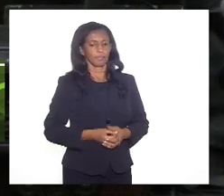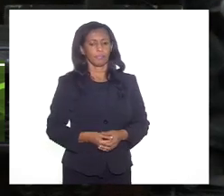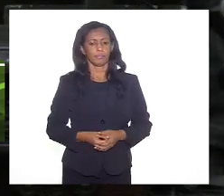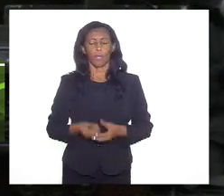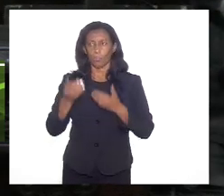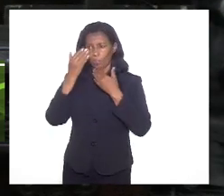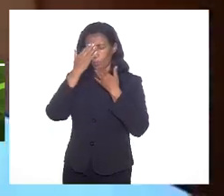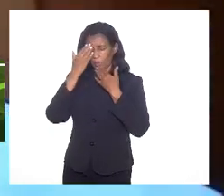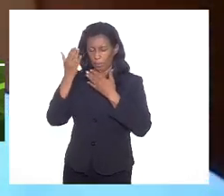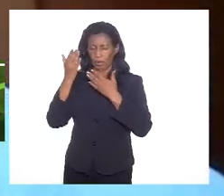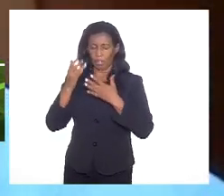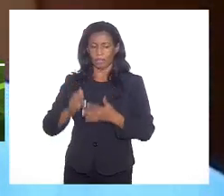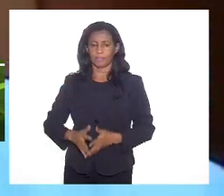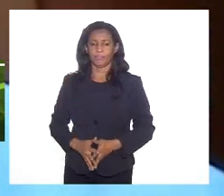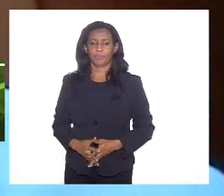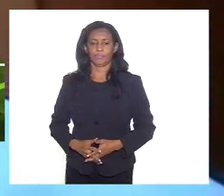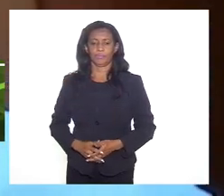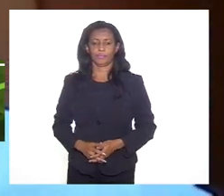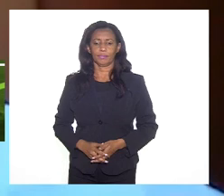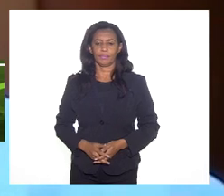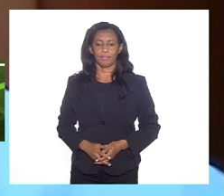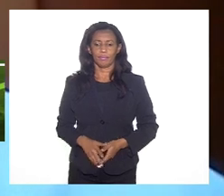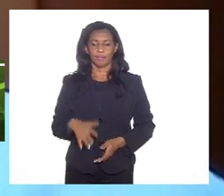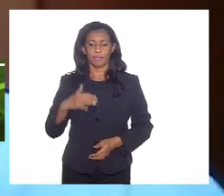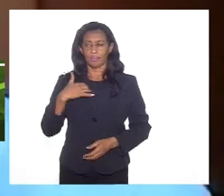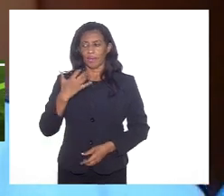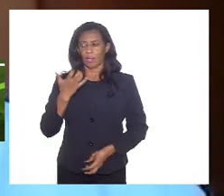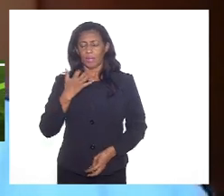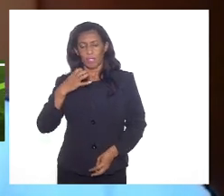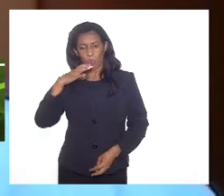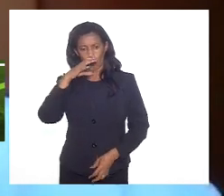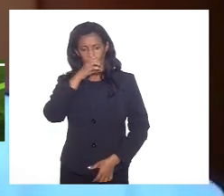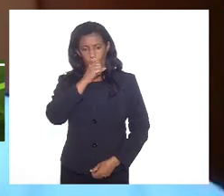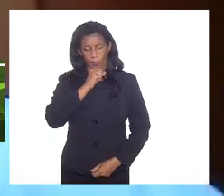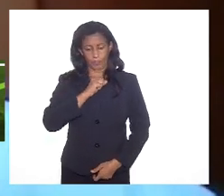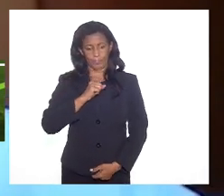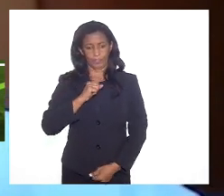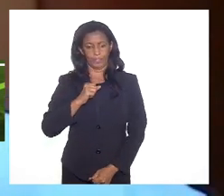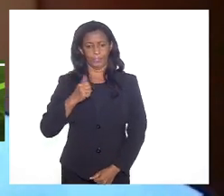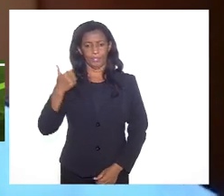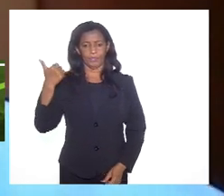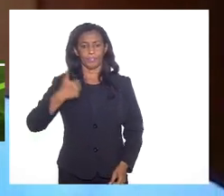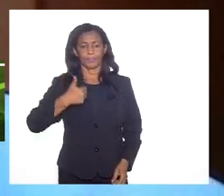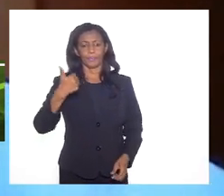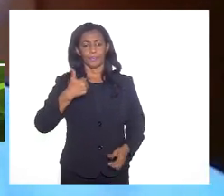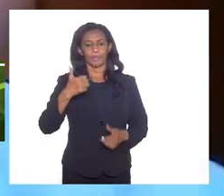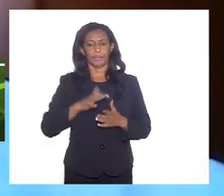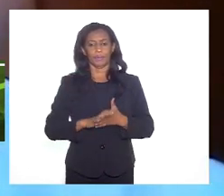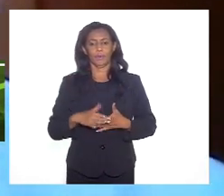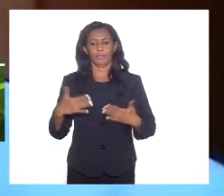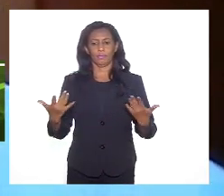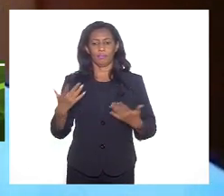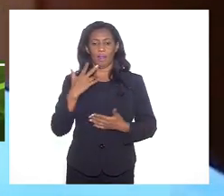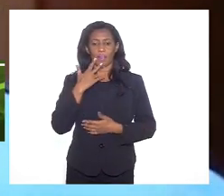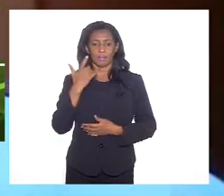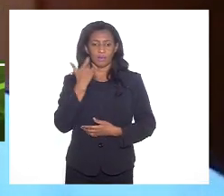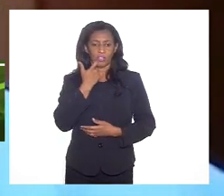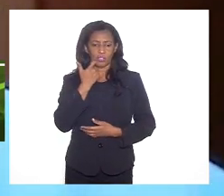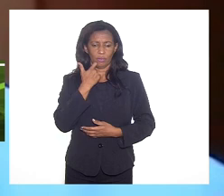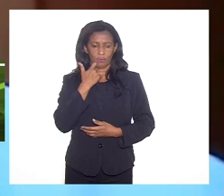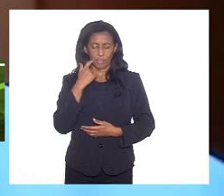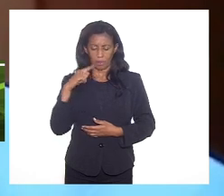Muito obrigado, muito obrigado. Eu queria, brevemente, primeiro, enfim, sexta-feira